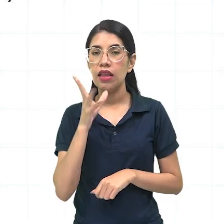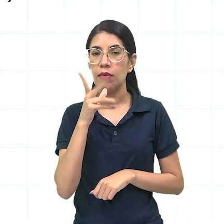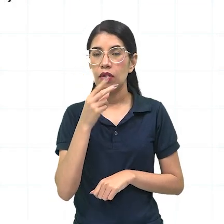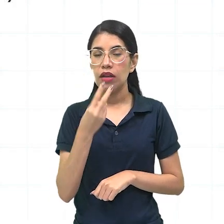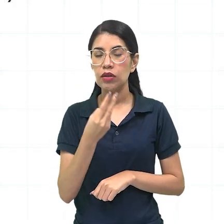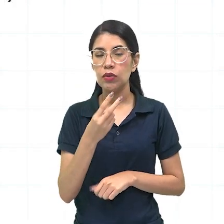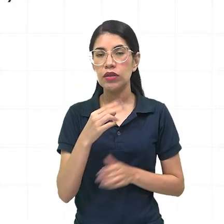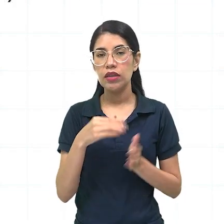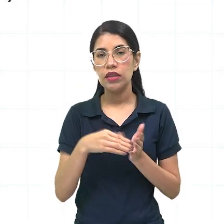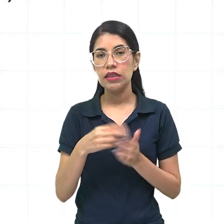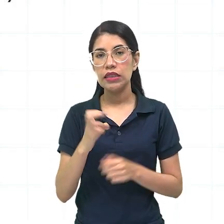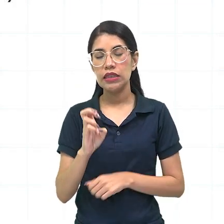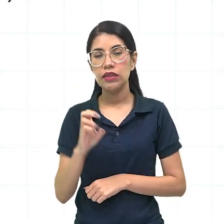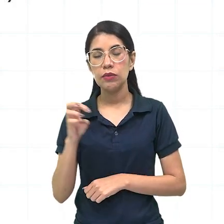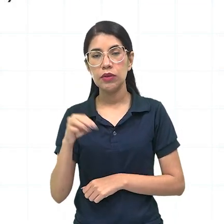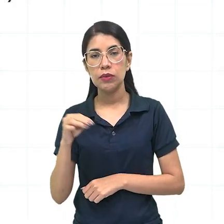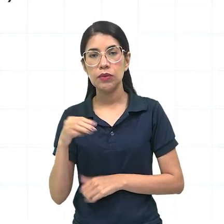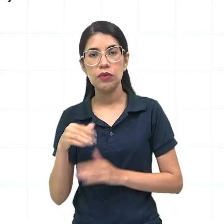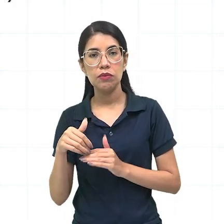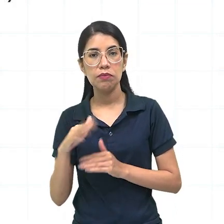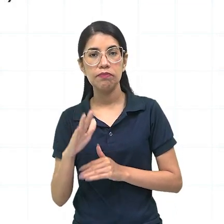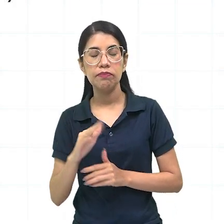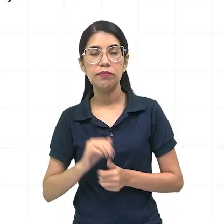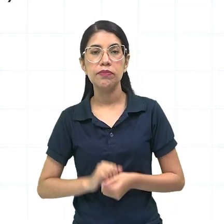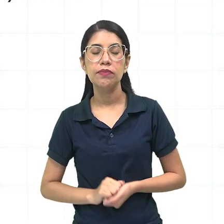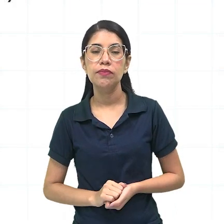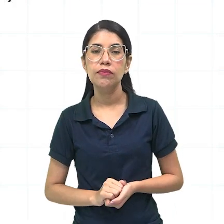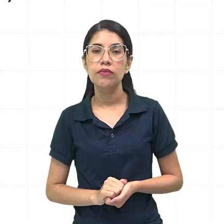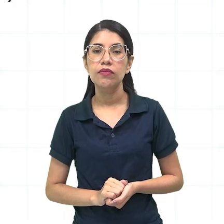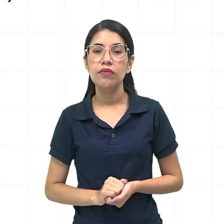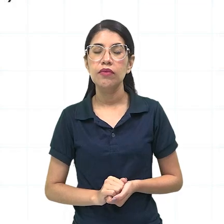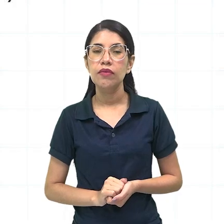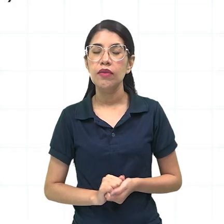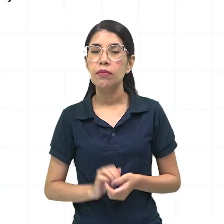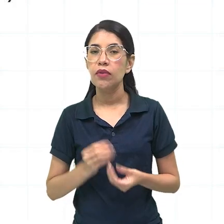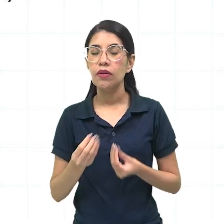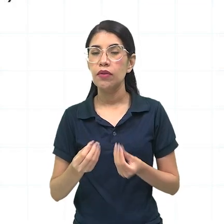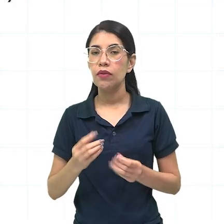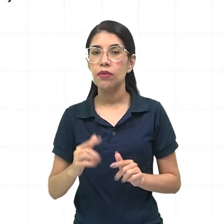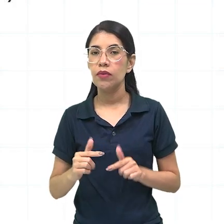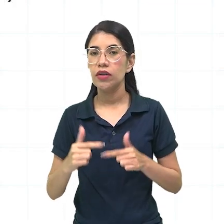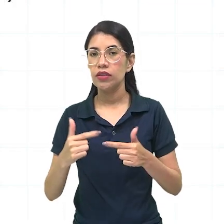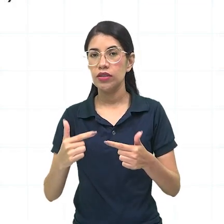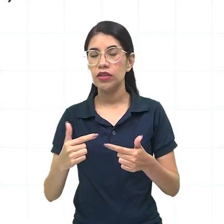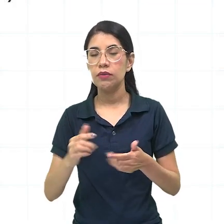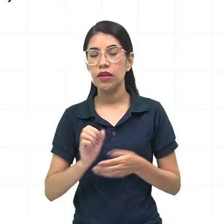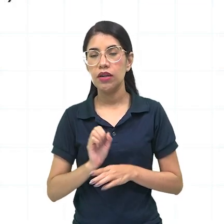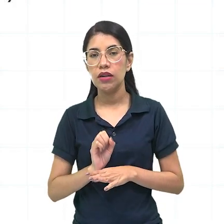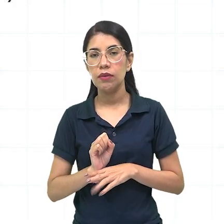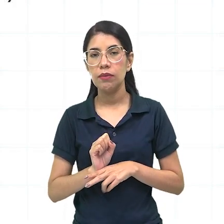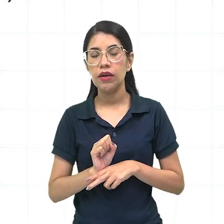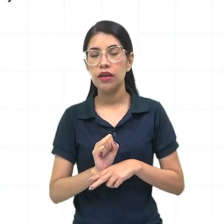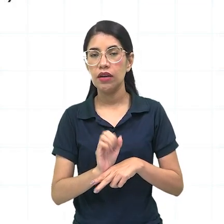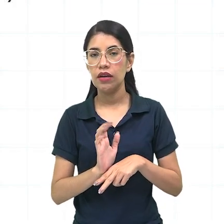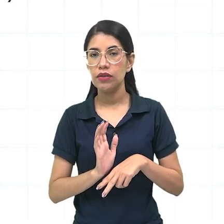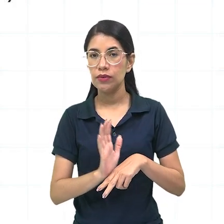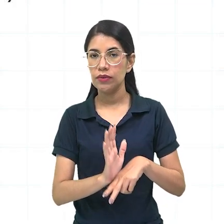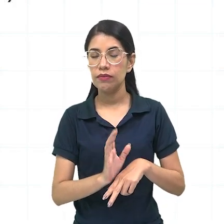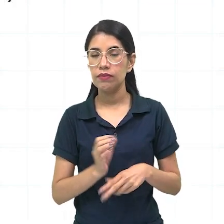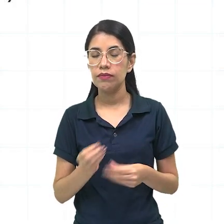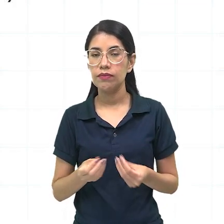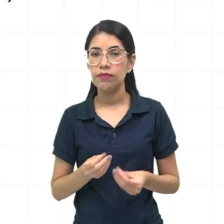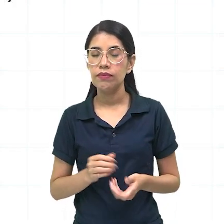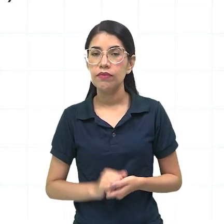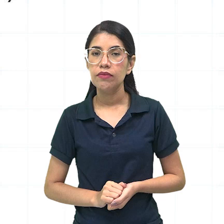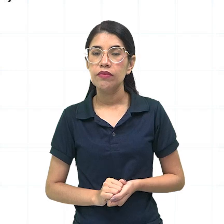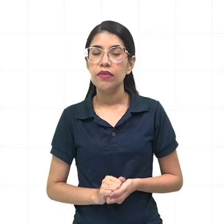5 minutos ou até mais. O que se deve fazer, então, nessa situação?